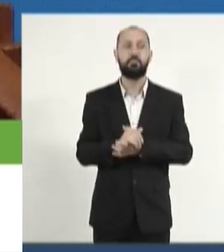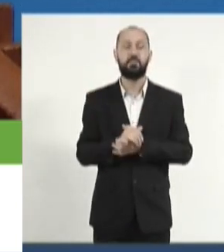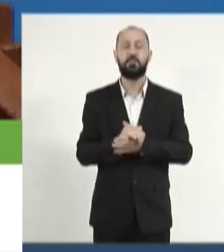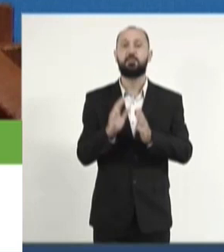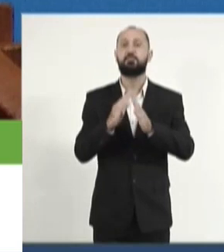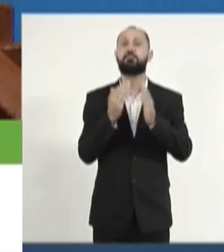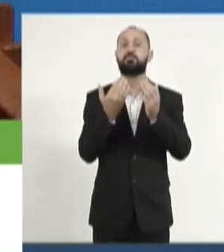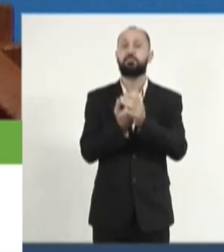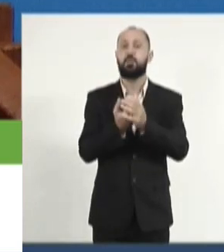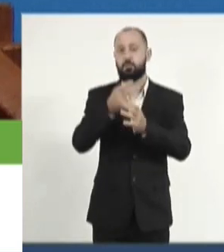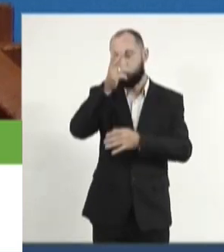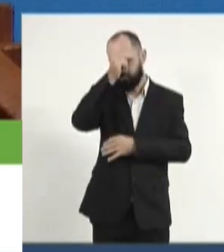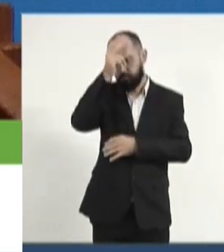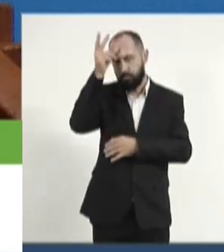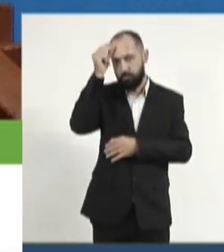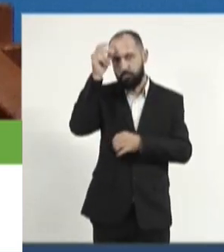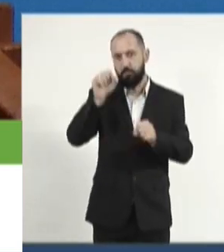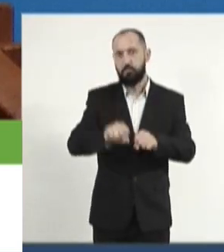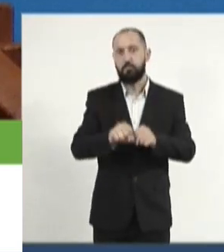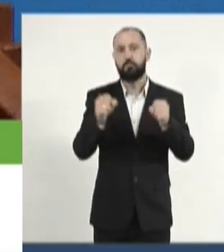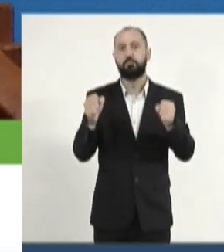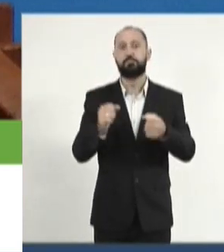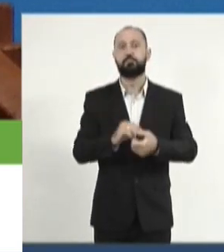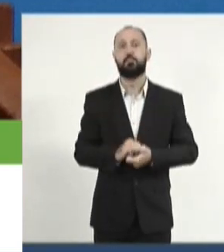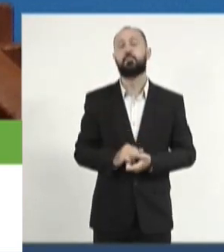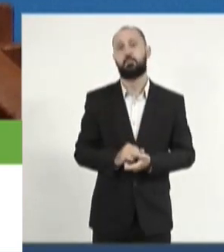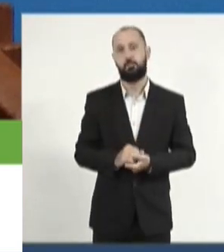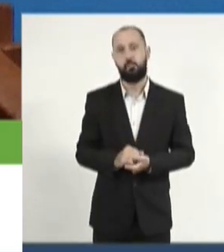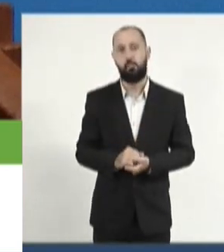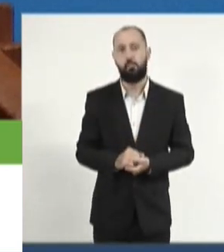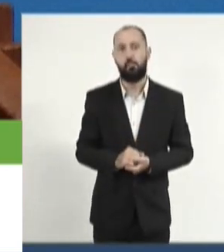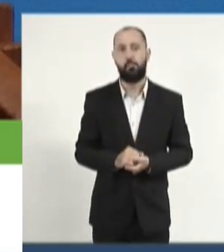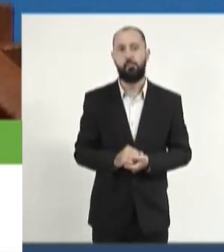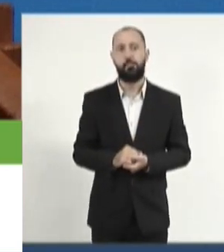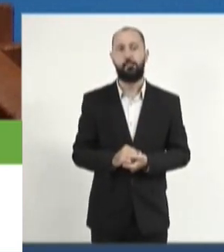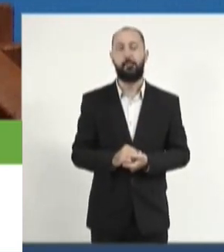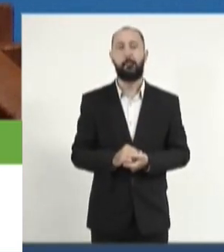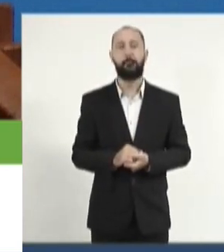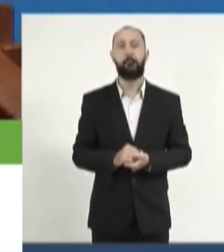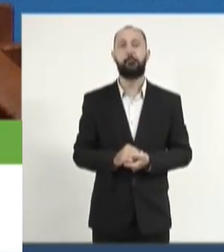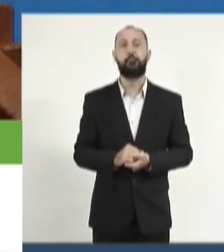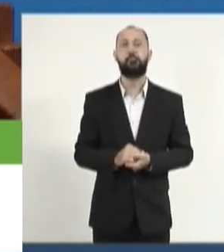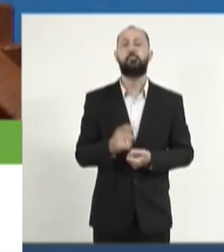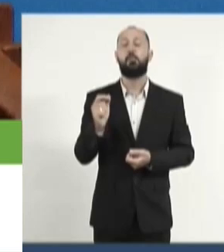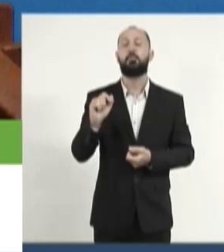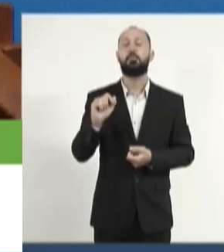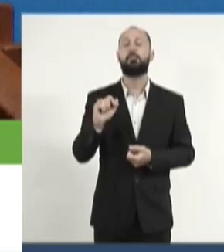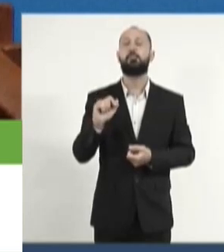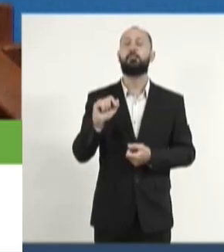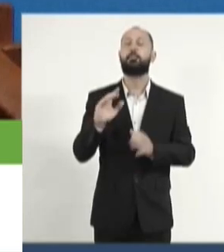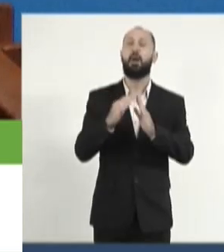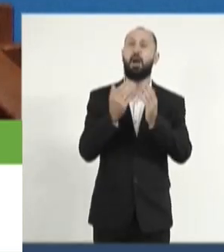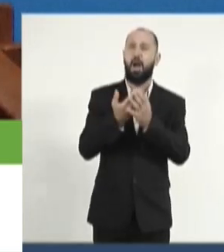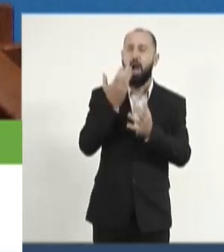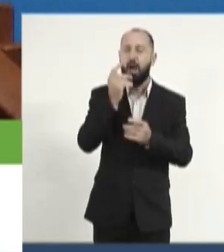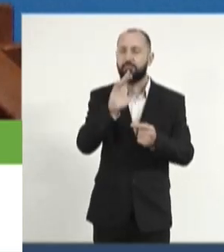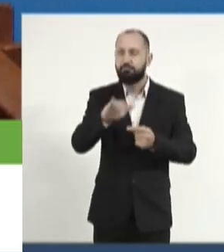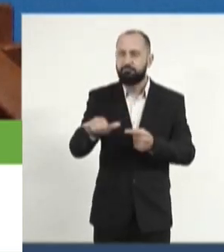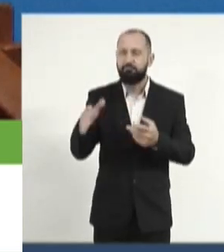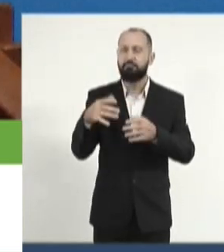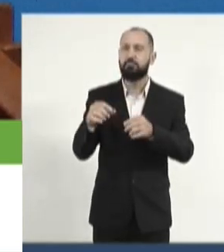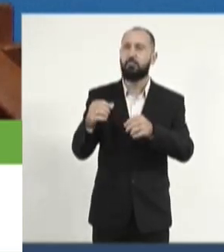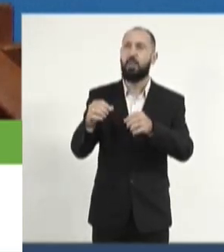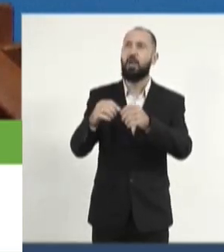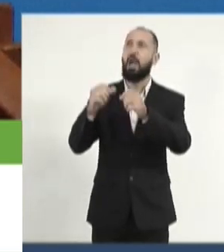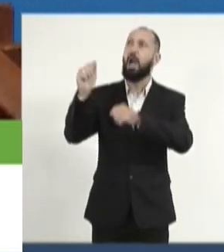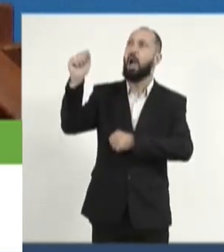as escolas desse município sucateadas que estão, são parques para as crianças, são ar-condicionados